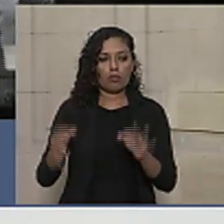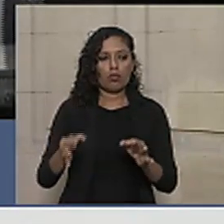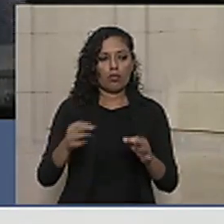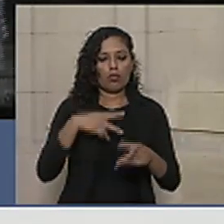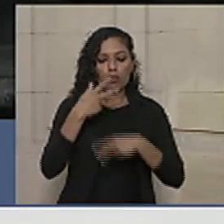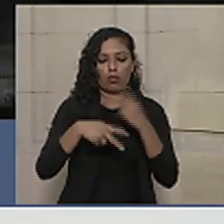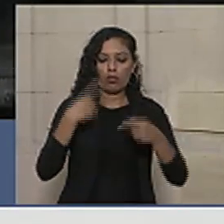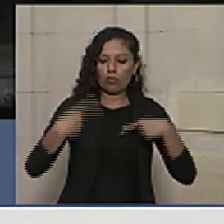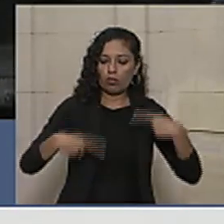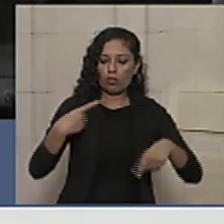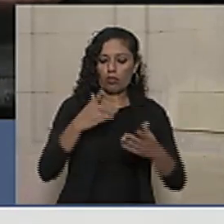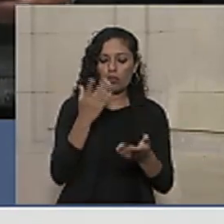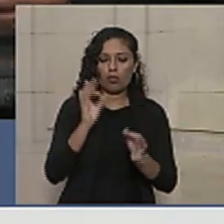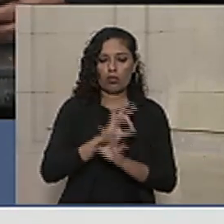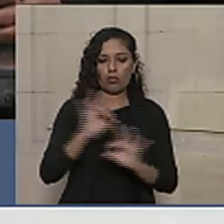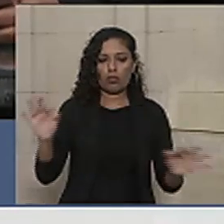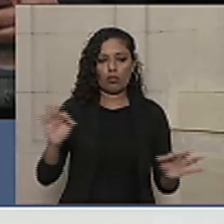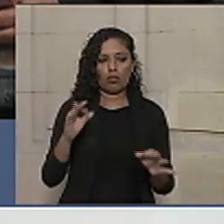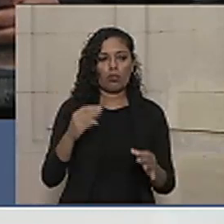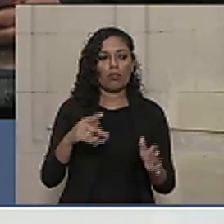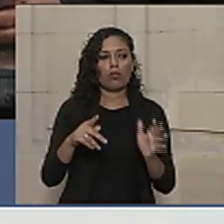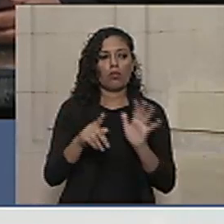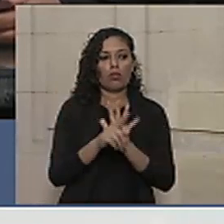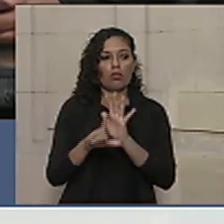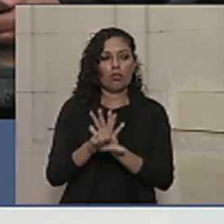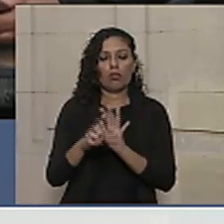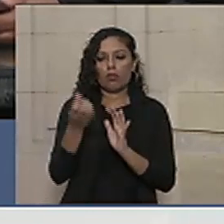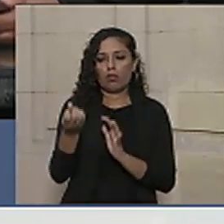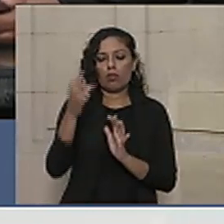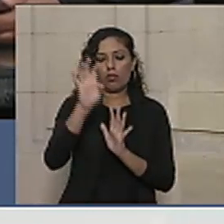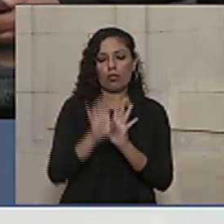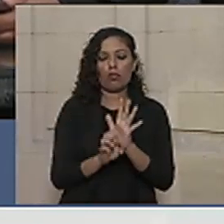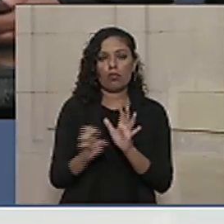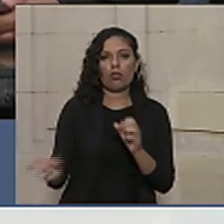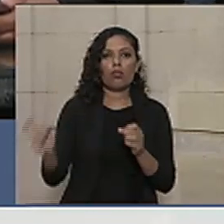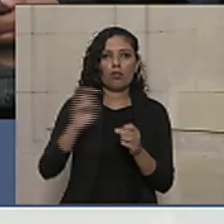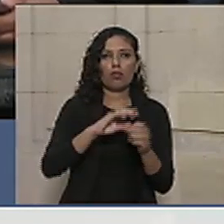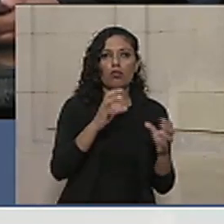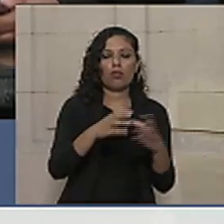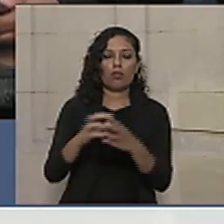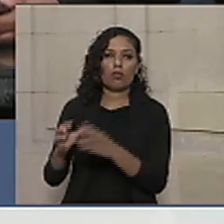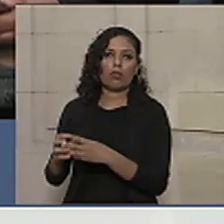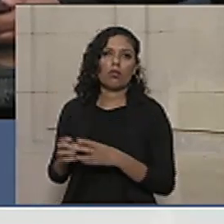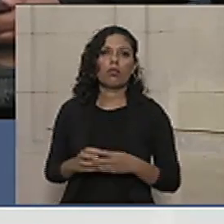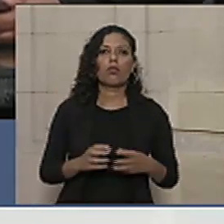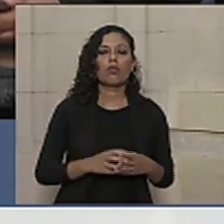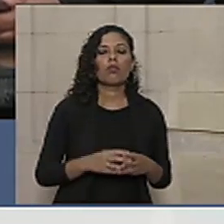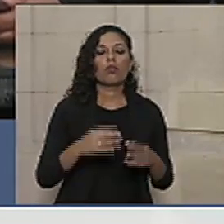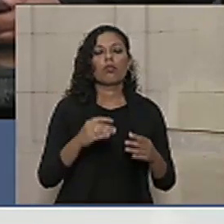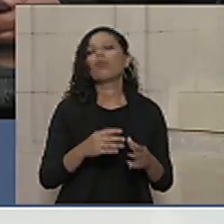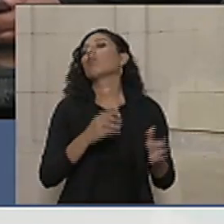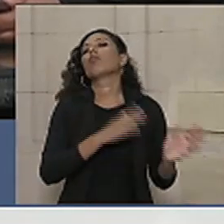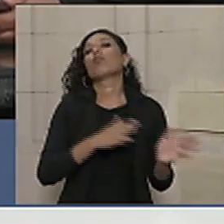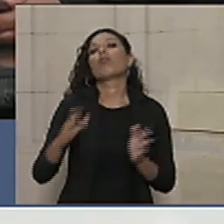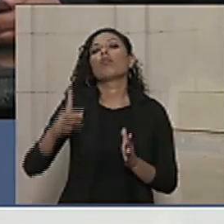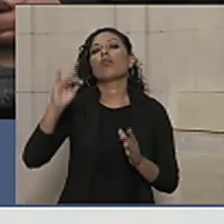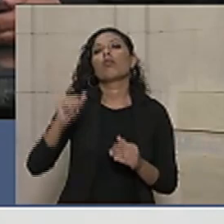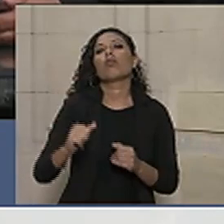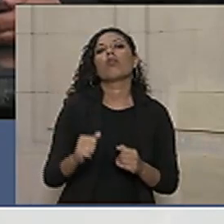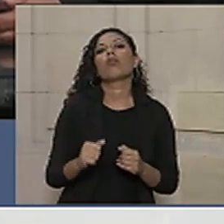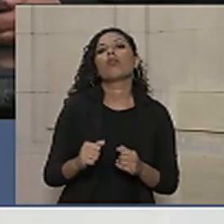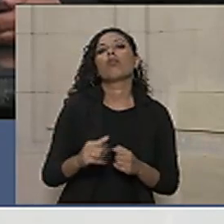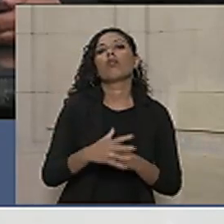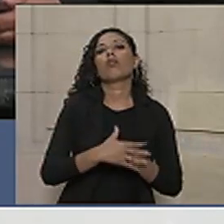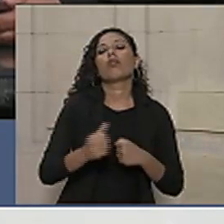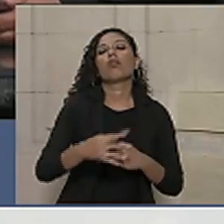quem queira discutir, encerra a discussão. A presente proposta recebeu 6 emendas e retorna às comissões. Incluídos na ordem do dia, de acordo com o parágrafo 3º